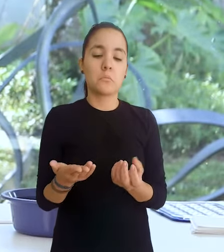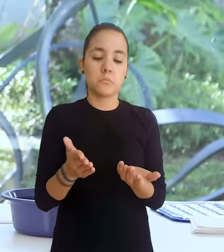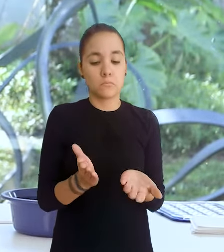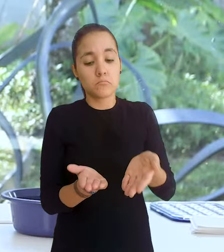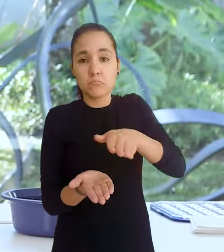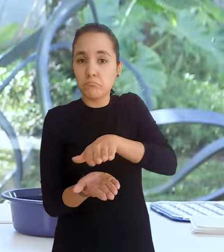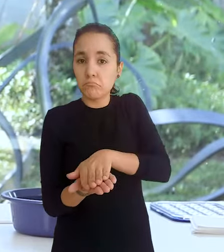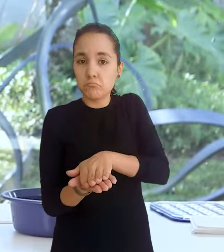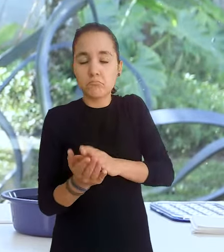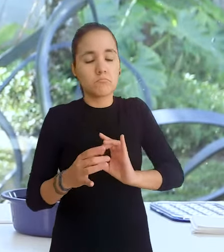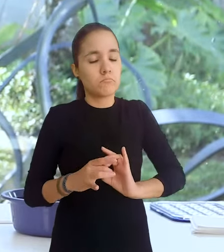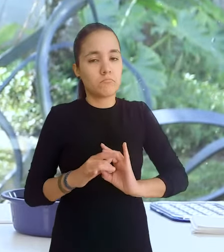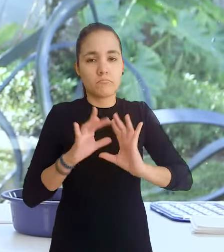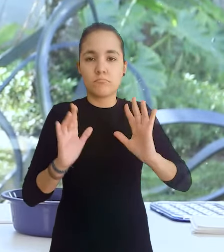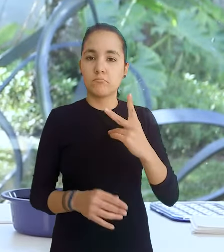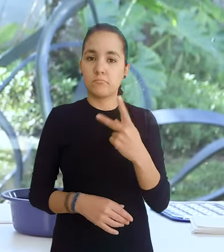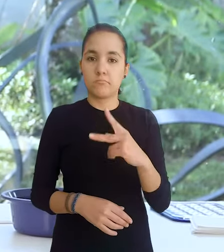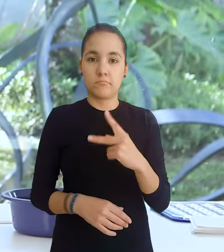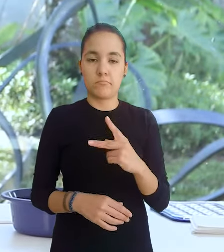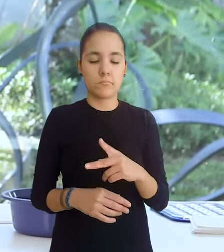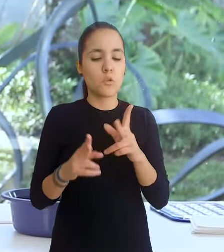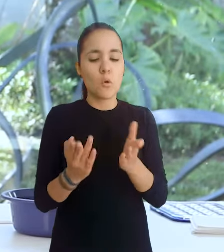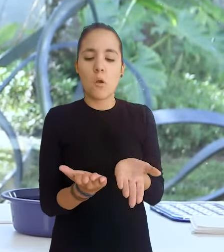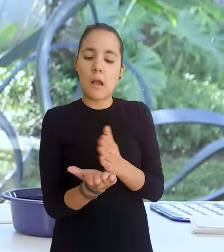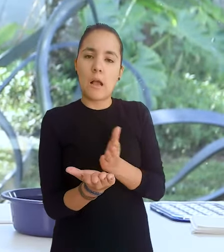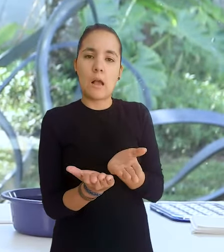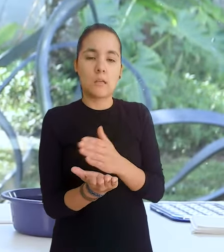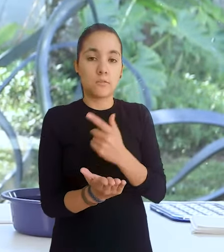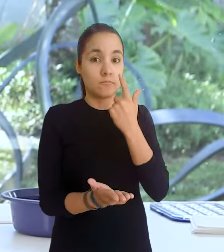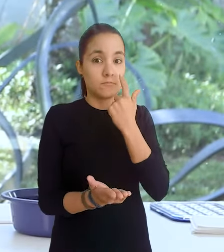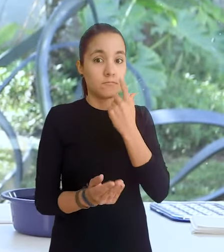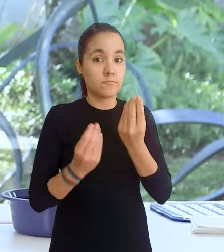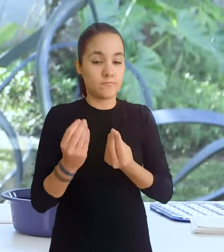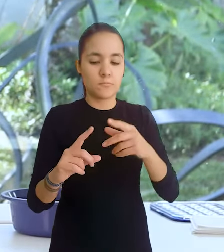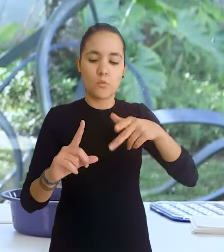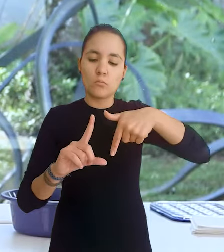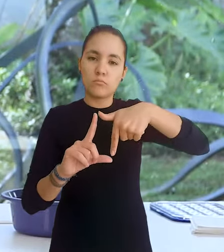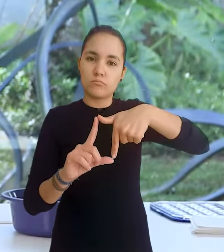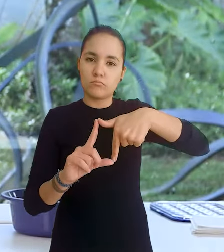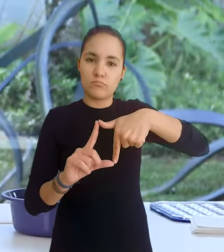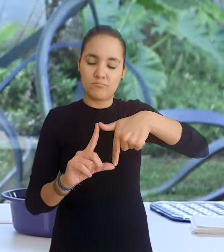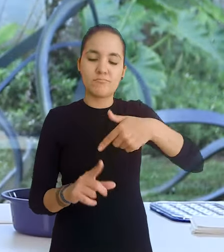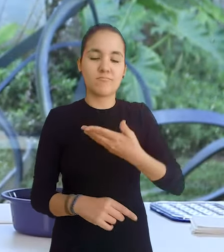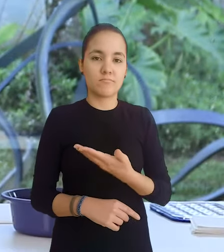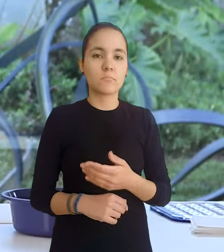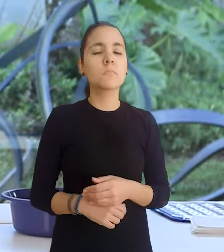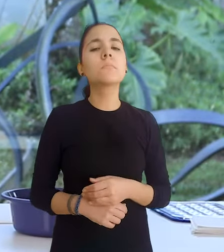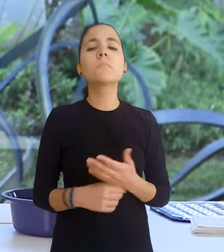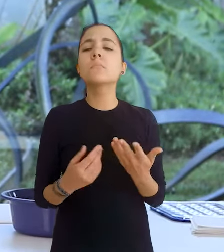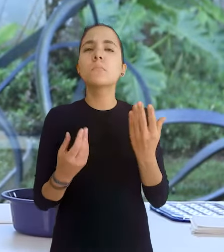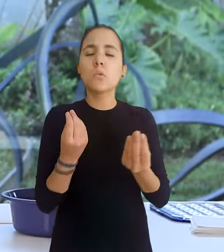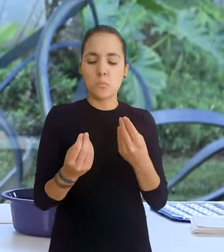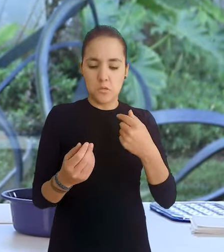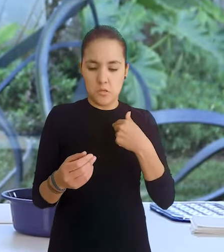Pode ser do outro lado. O nosso caderninho vai ficar assim, desse tamanho. E qual a diferença de ter um caderninho